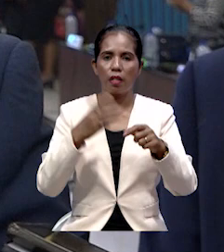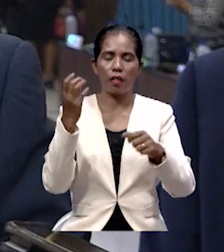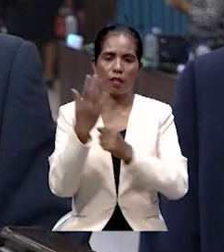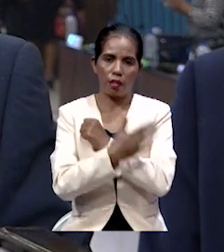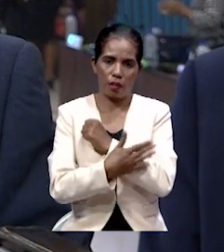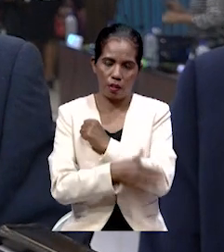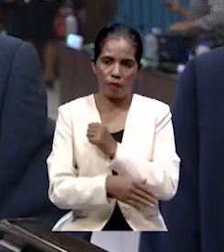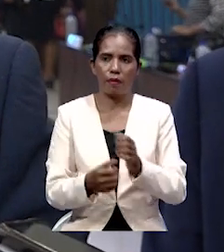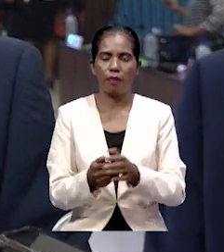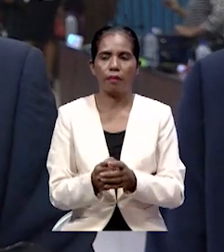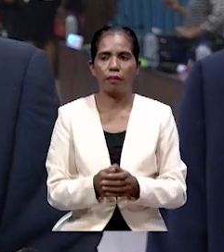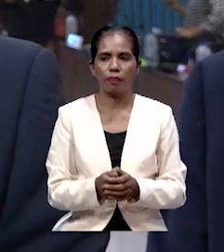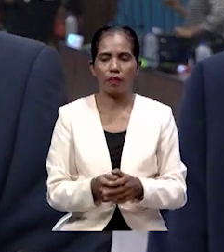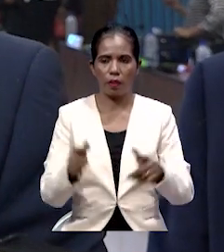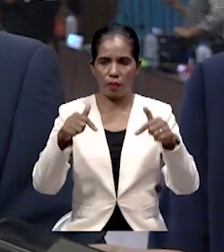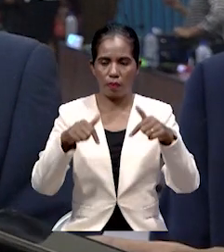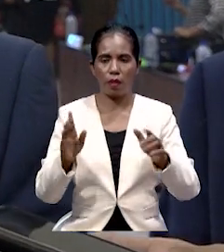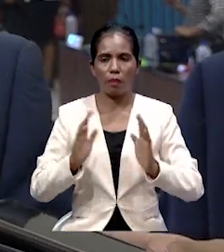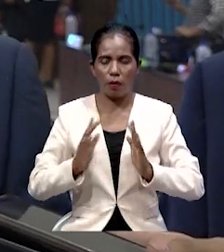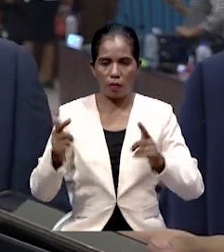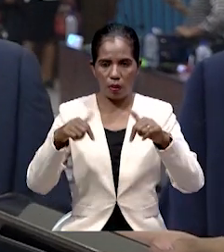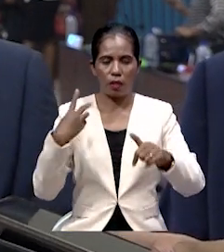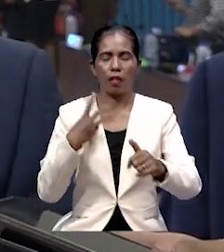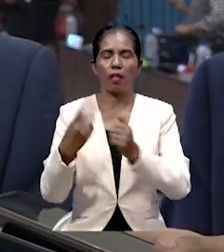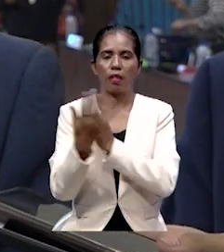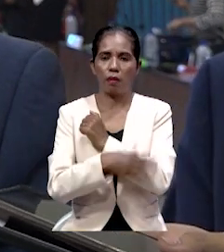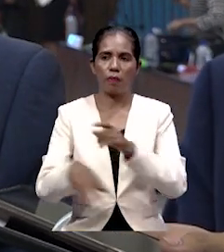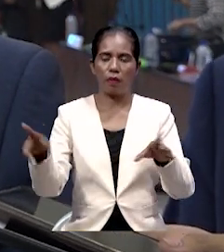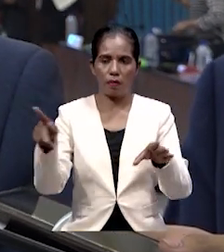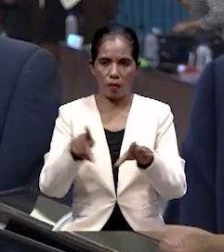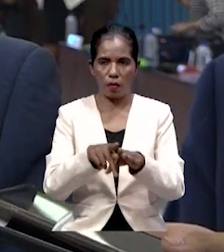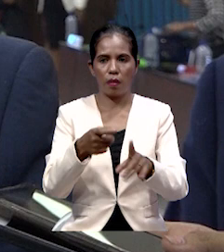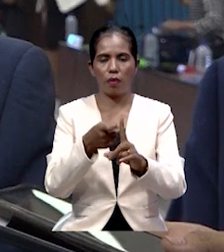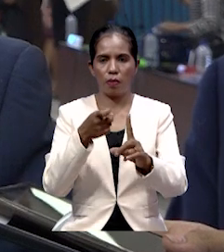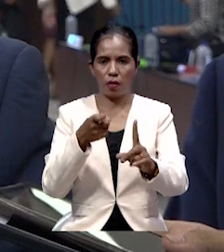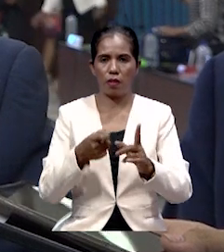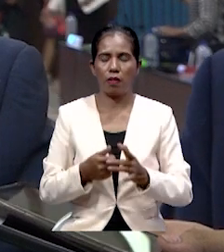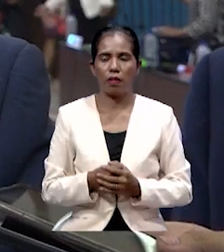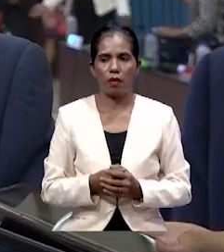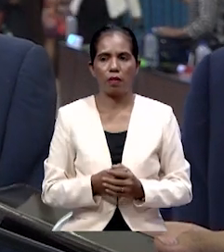enquanto investor hei tenerai mai ona envolvimento participação husi